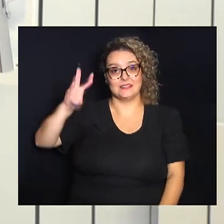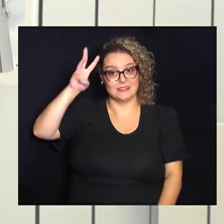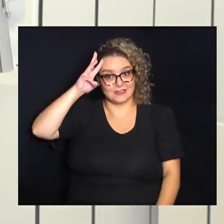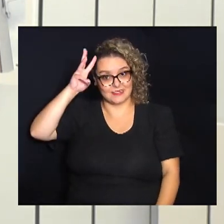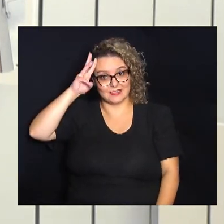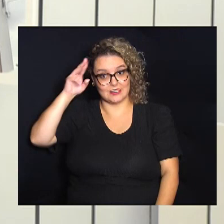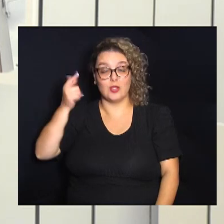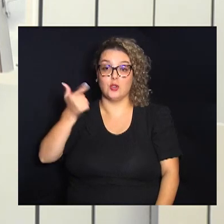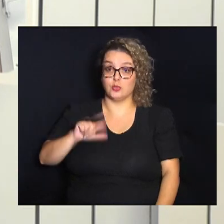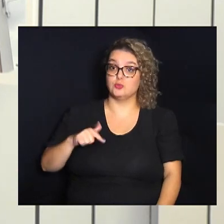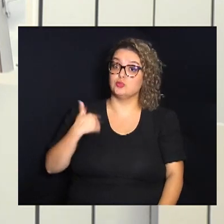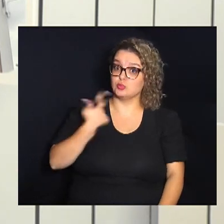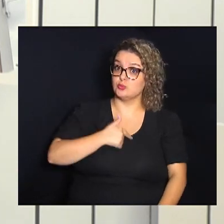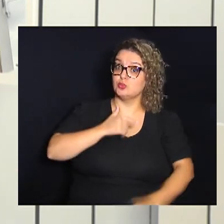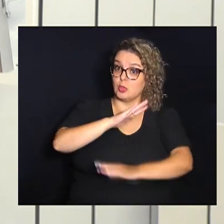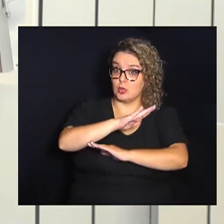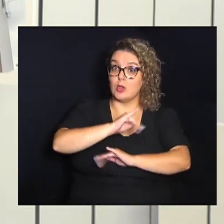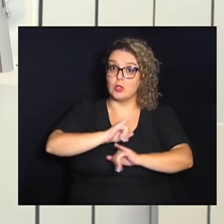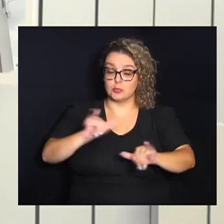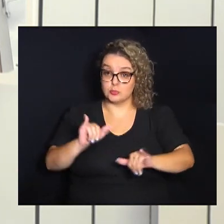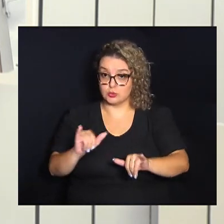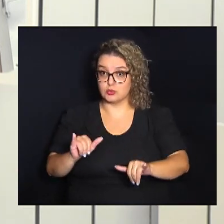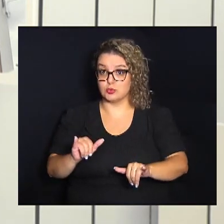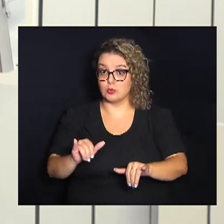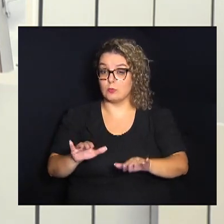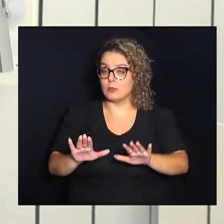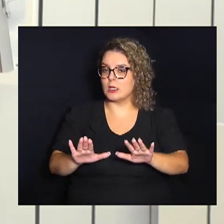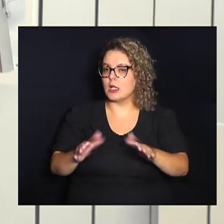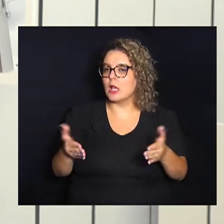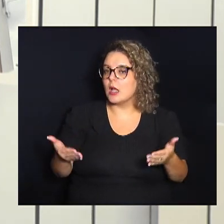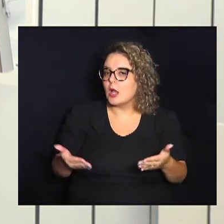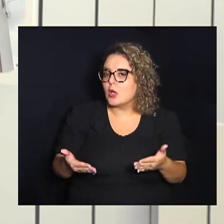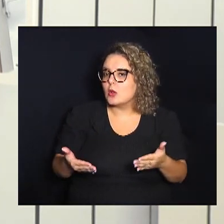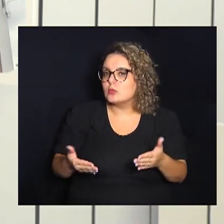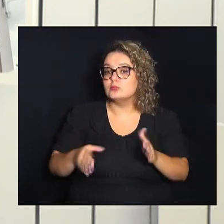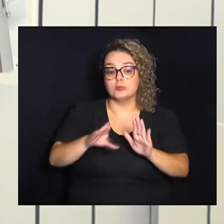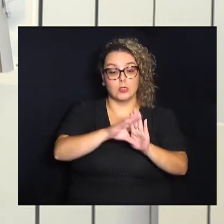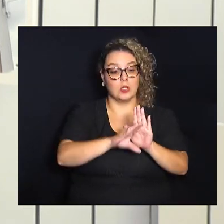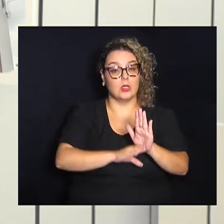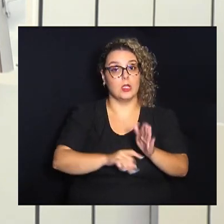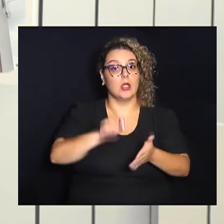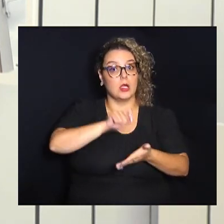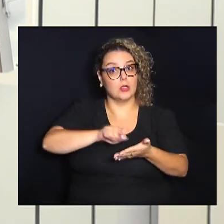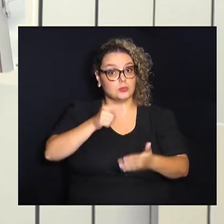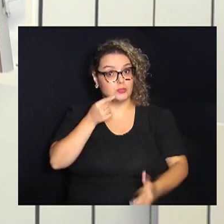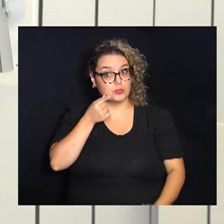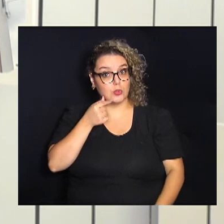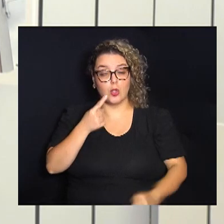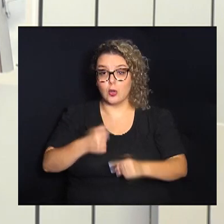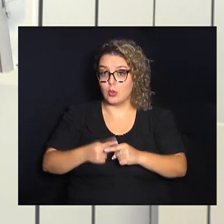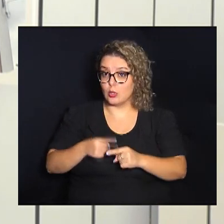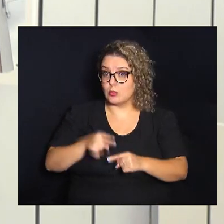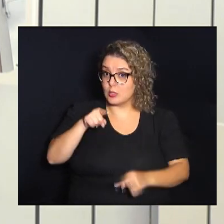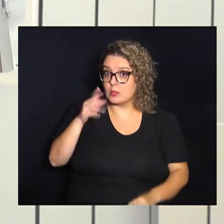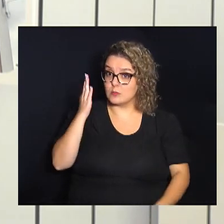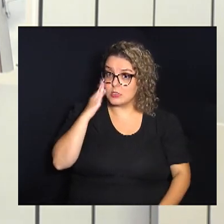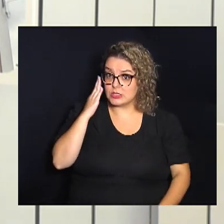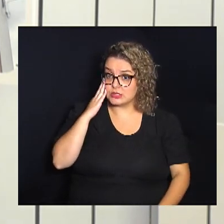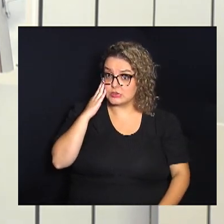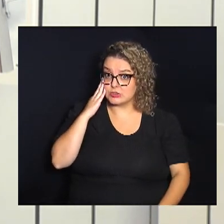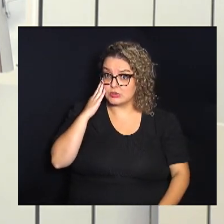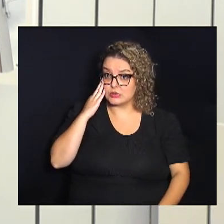gente segue aqui com o Jornal Câmara Notícia, mas agora com o quadro Na Ponta do Lápis, porque você vai saber sobre